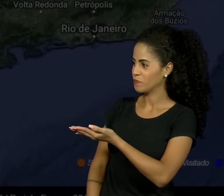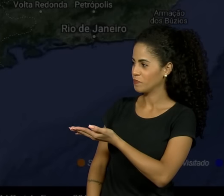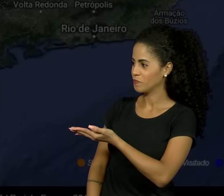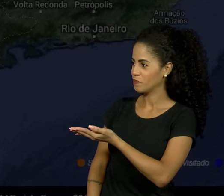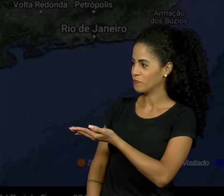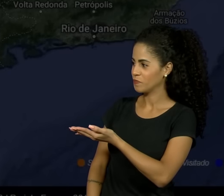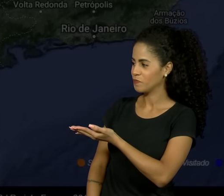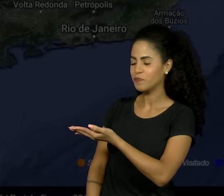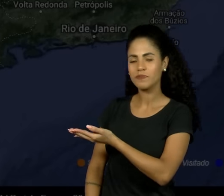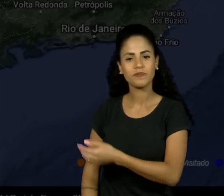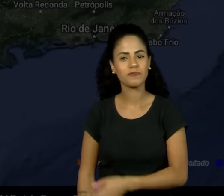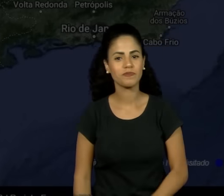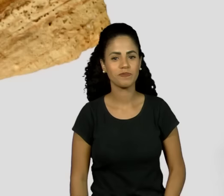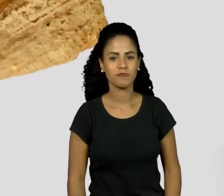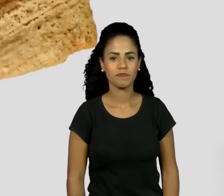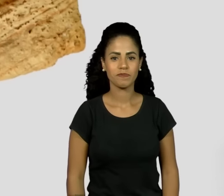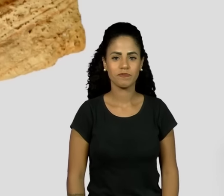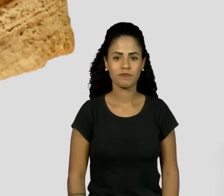quipomap.com/levoc.